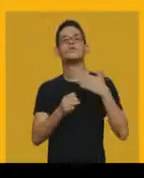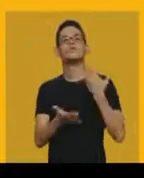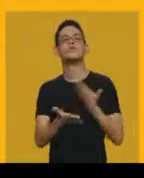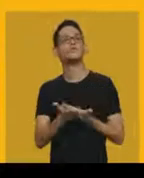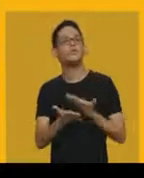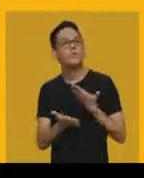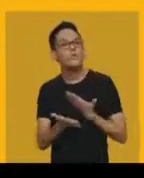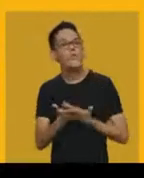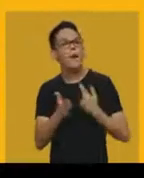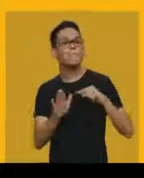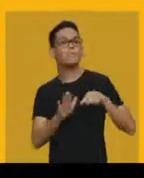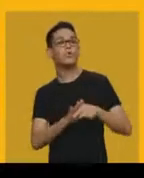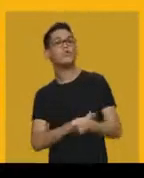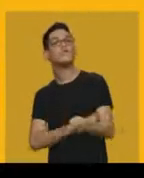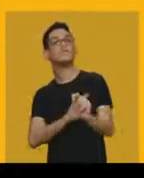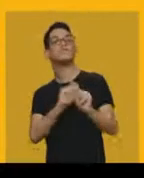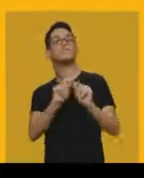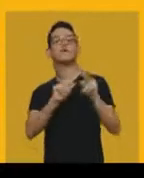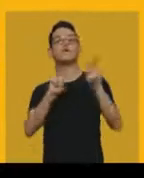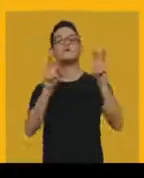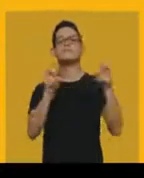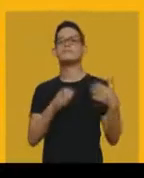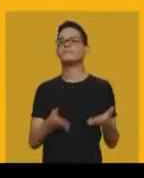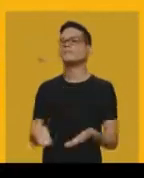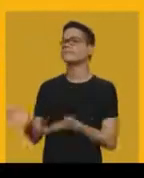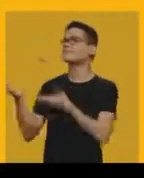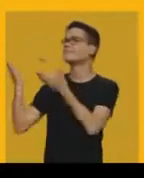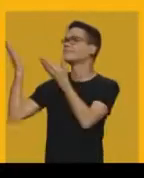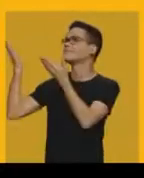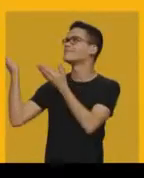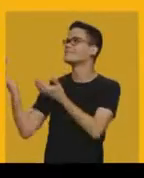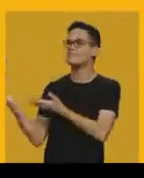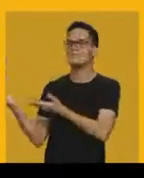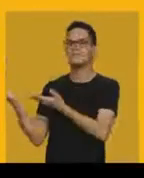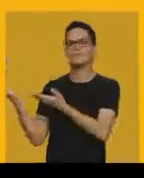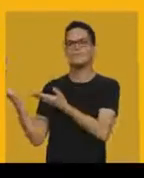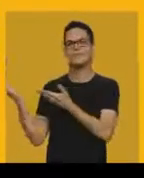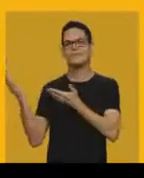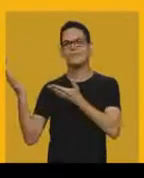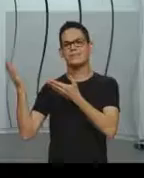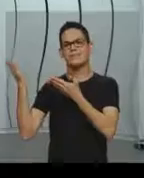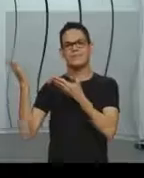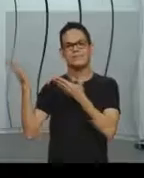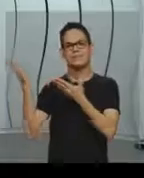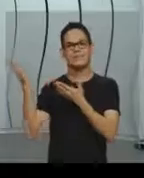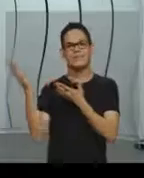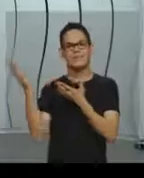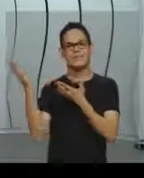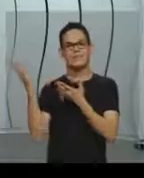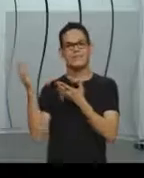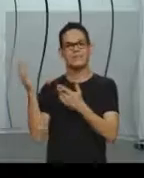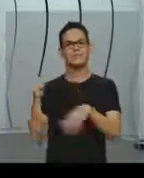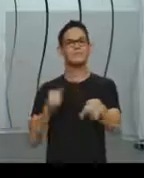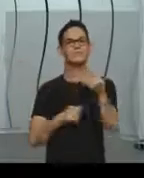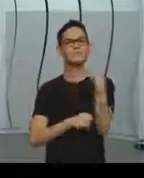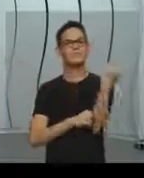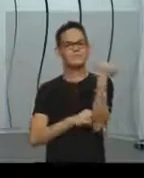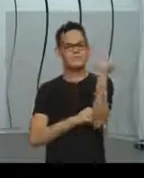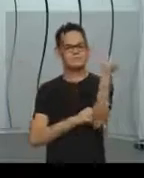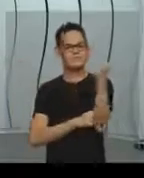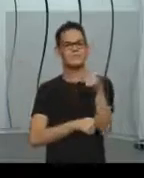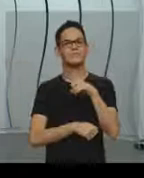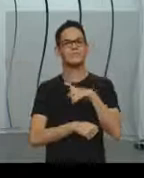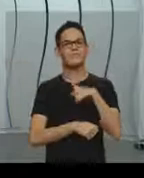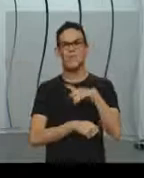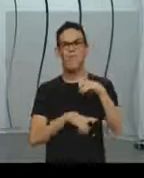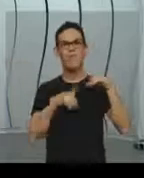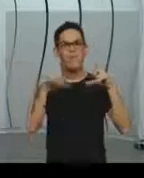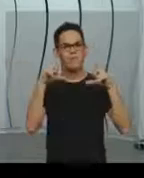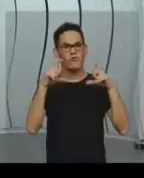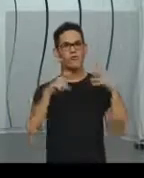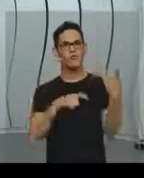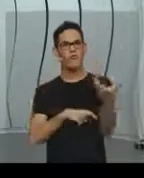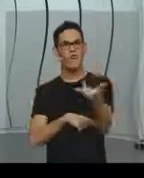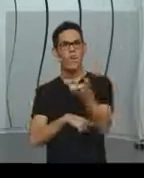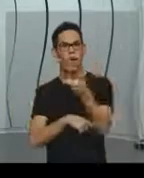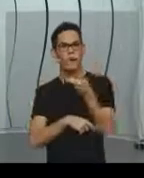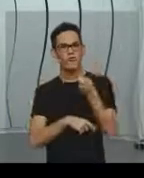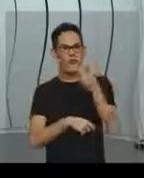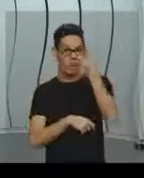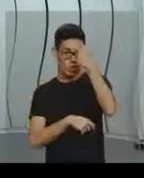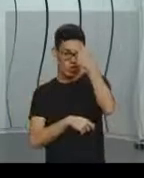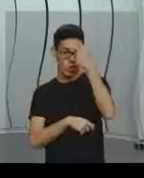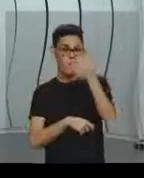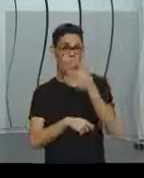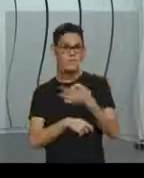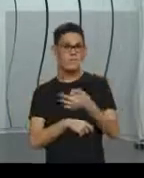estudar, gente, sobre isso aqui. É importantíssimo para que vocês tenham uma fotografia de qualidade. Compreender,